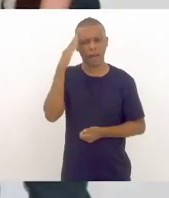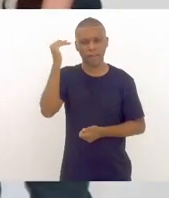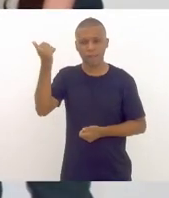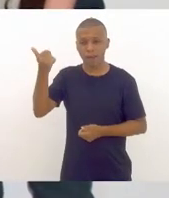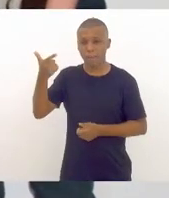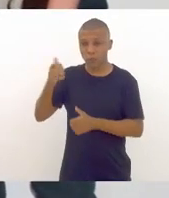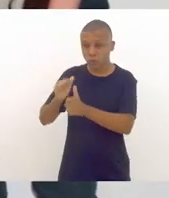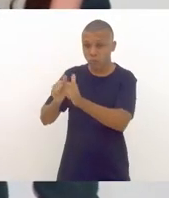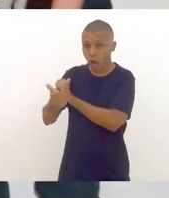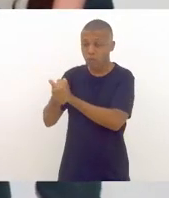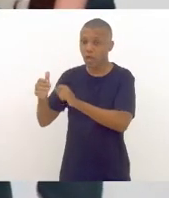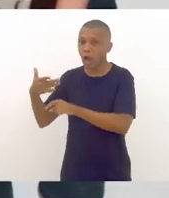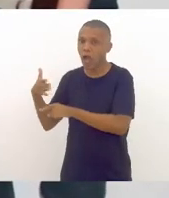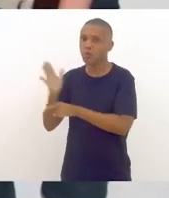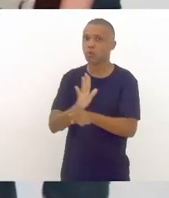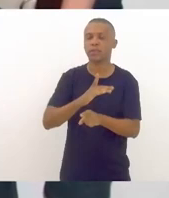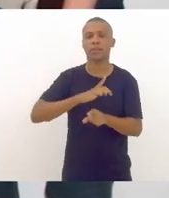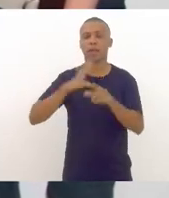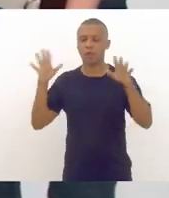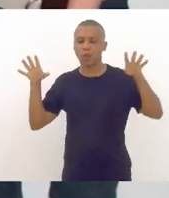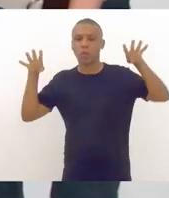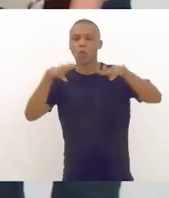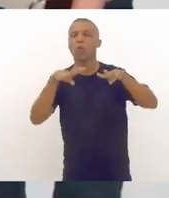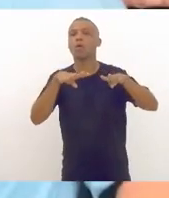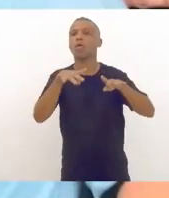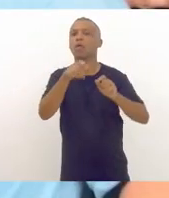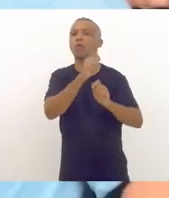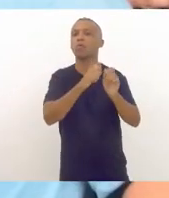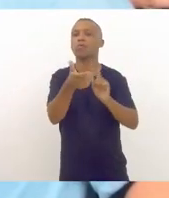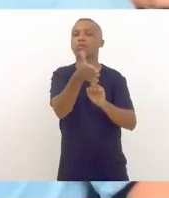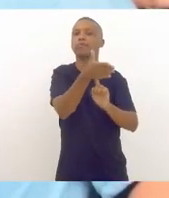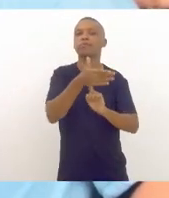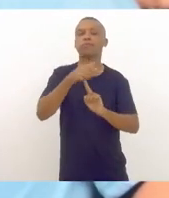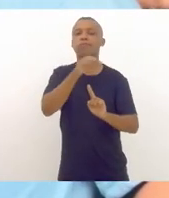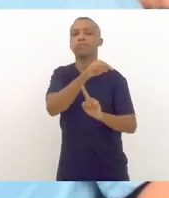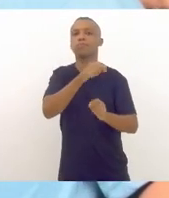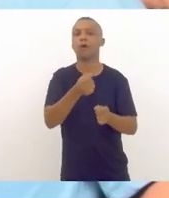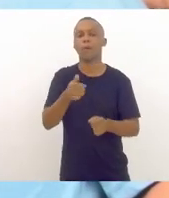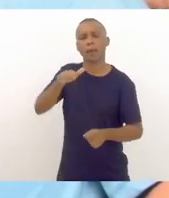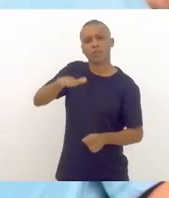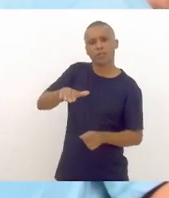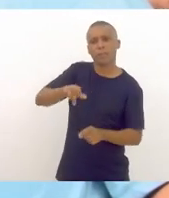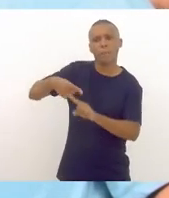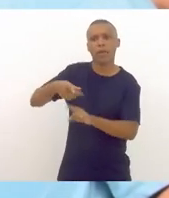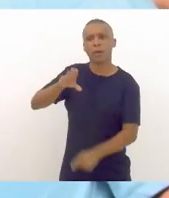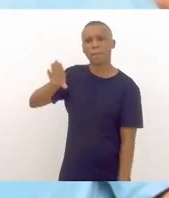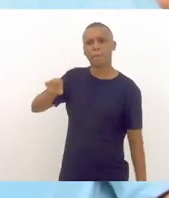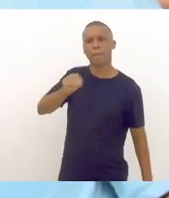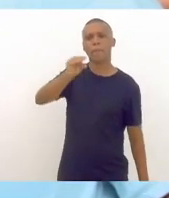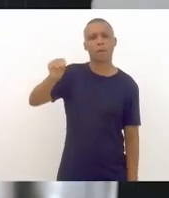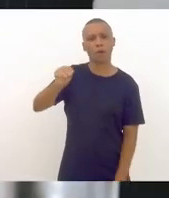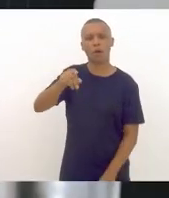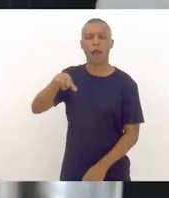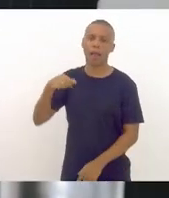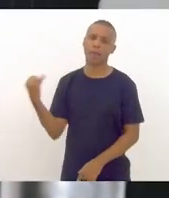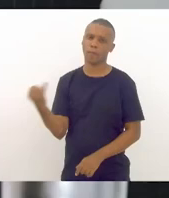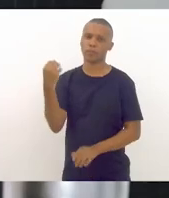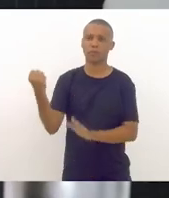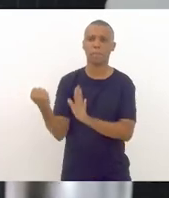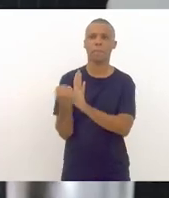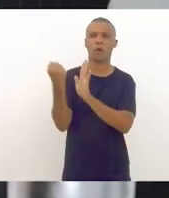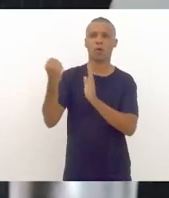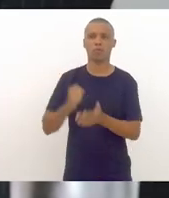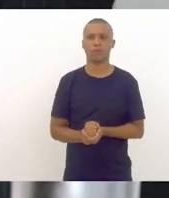ajudou Romário a dar visibilidade à causa. O baixinho viu que sua voz fazia a diferença e logo